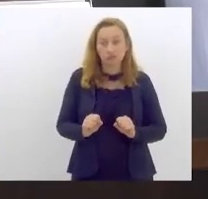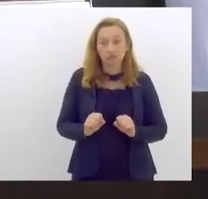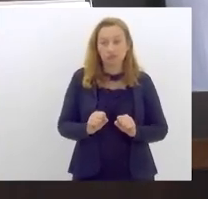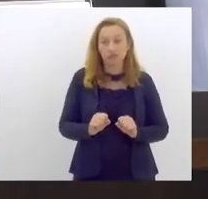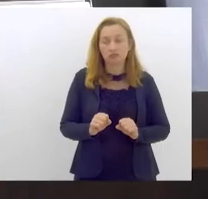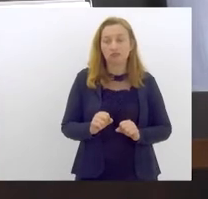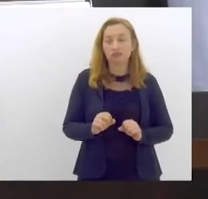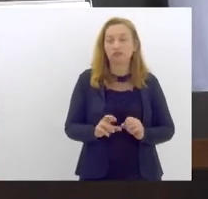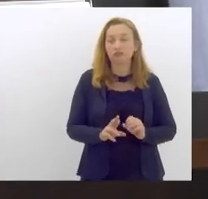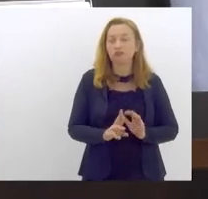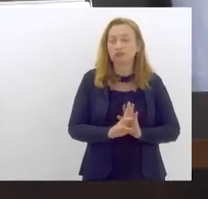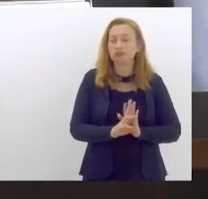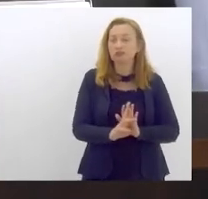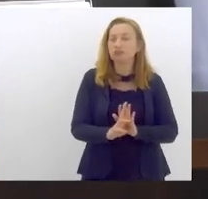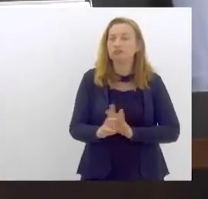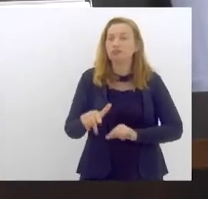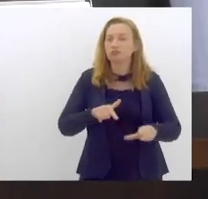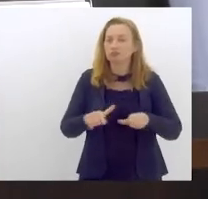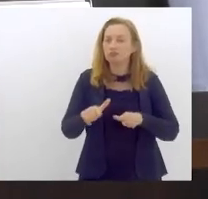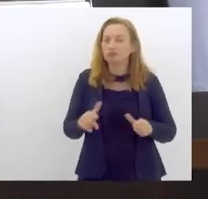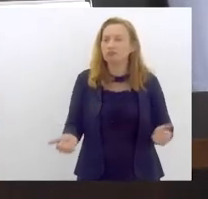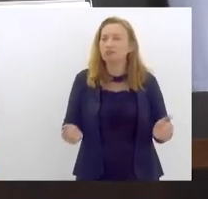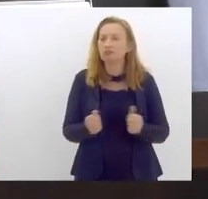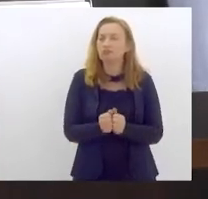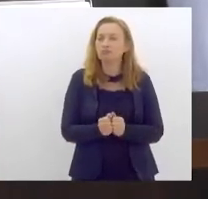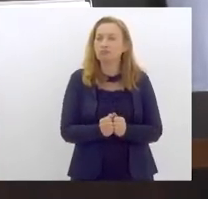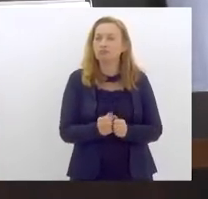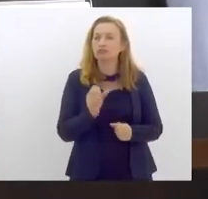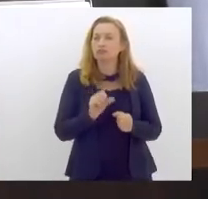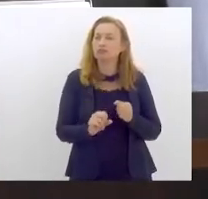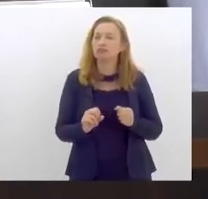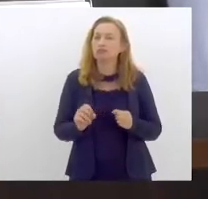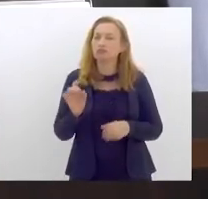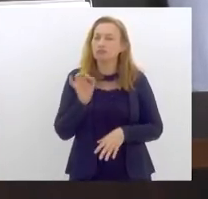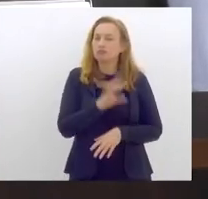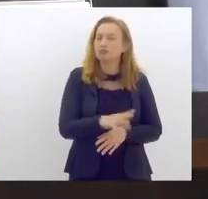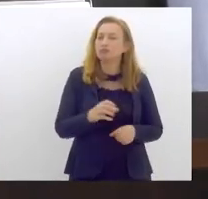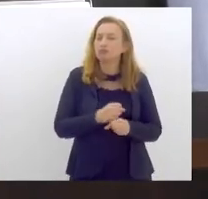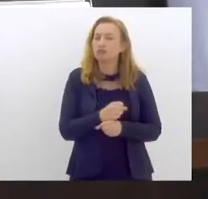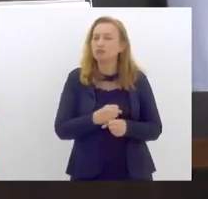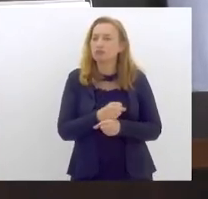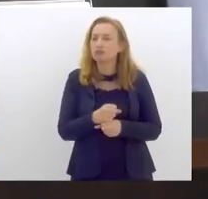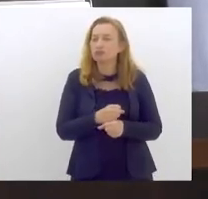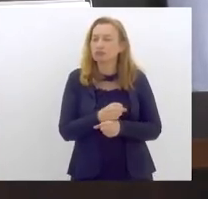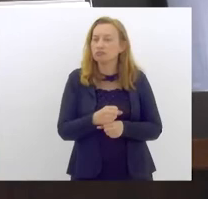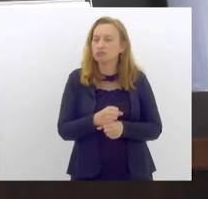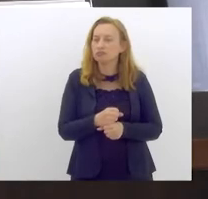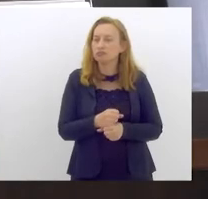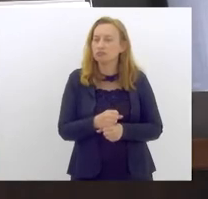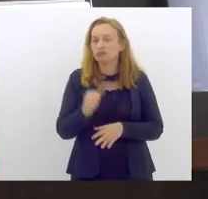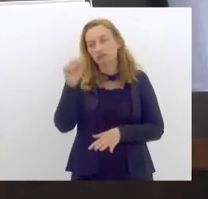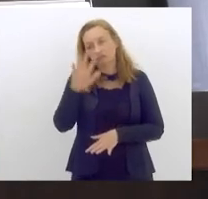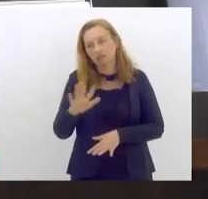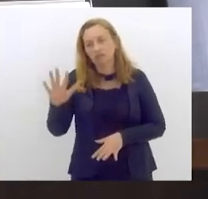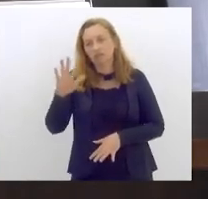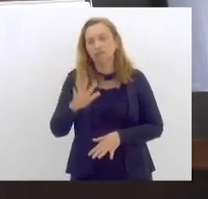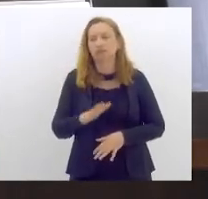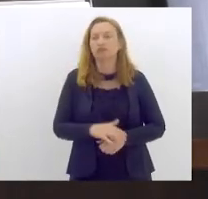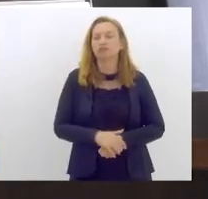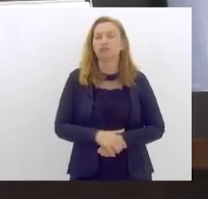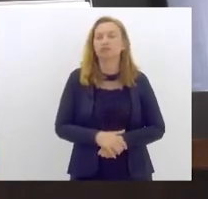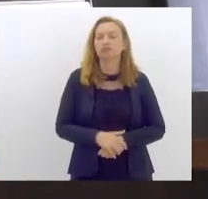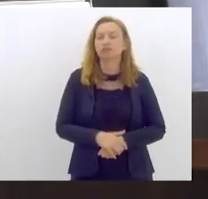respaldar e trabalhar inclusive com o que fizemos nos últimos anos em âmbito nacional né